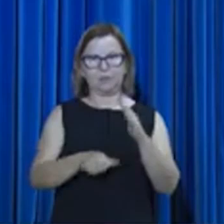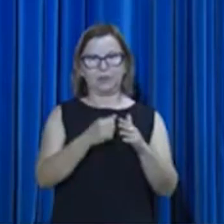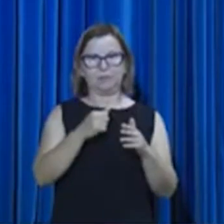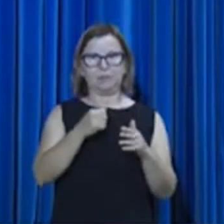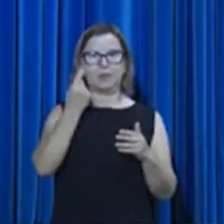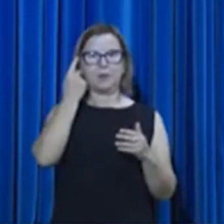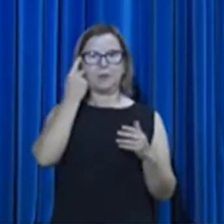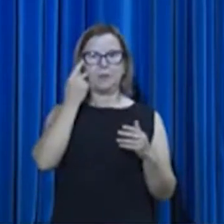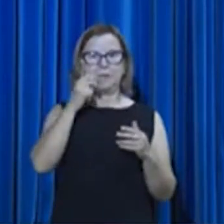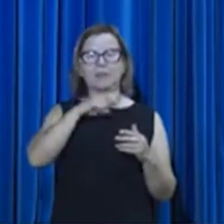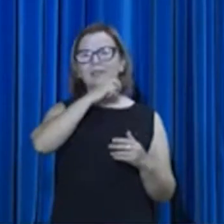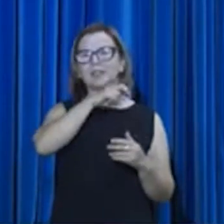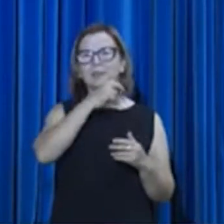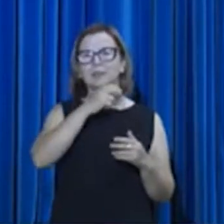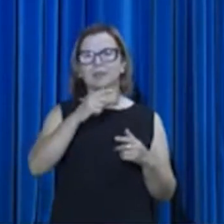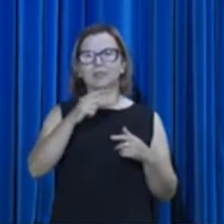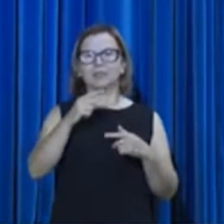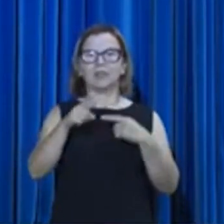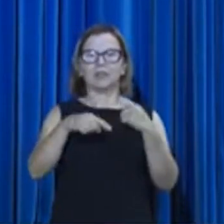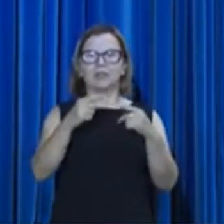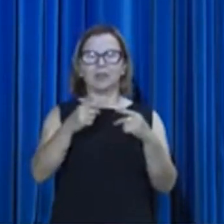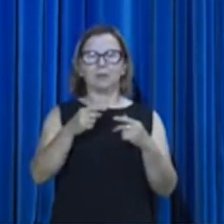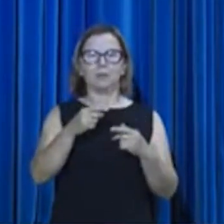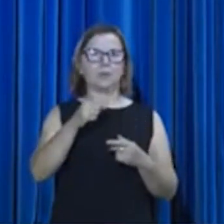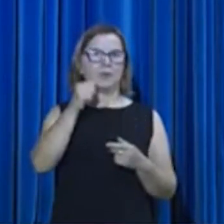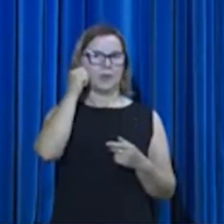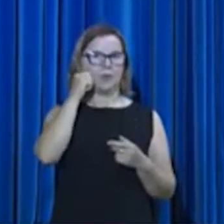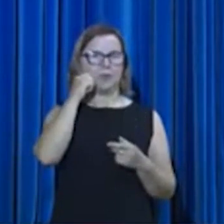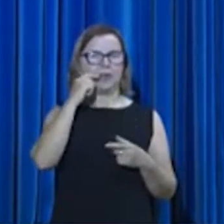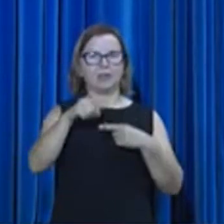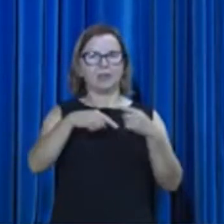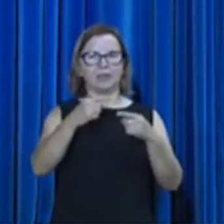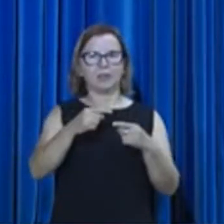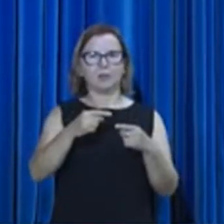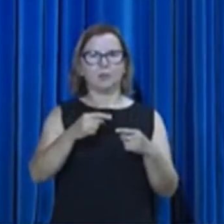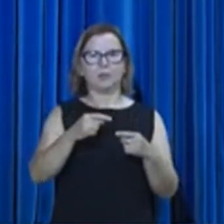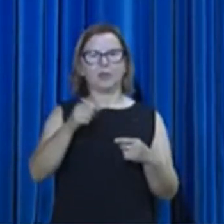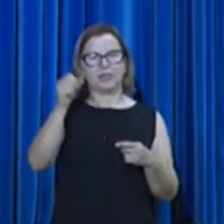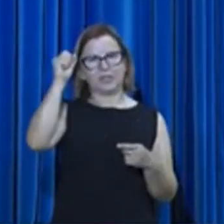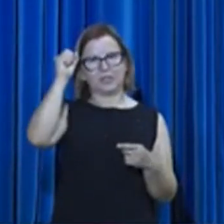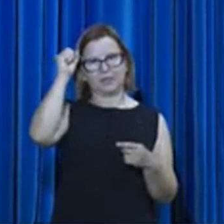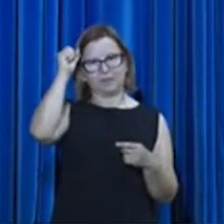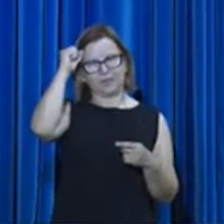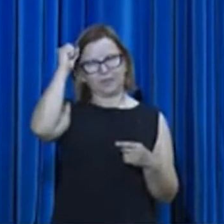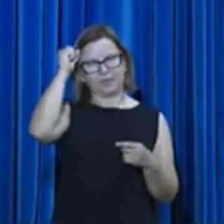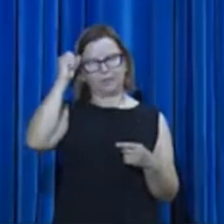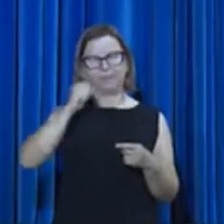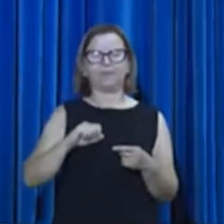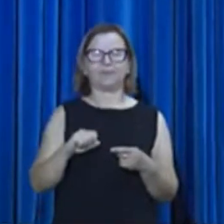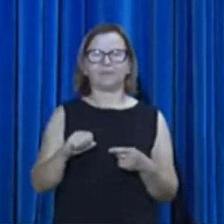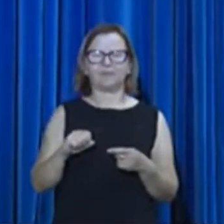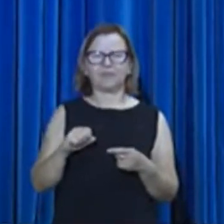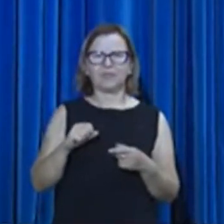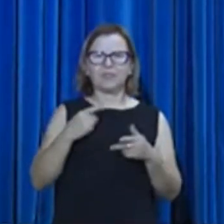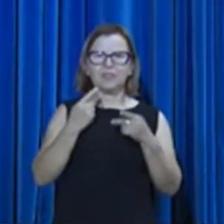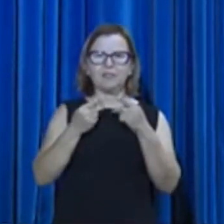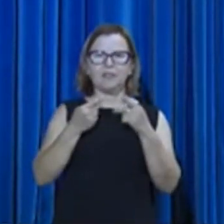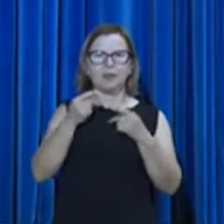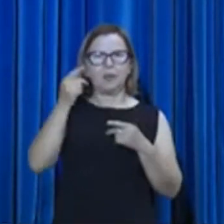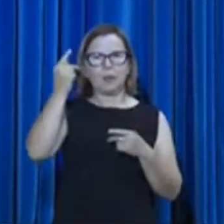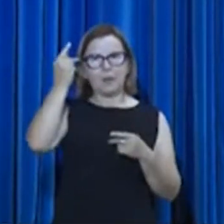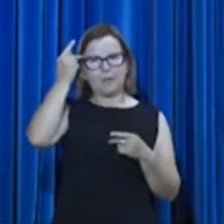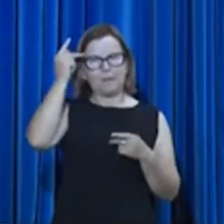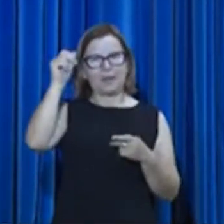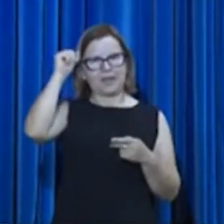por último sobre o homem. Ele disse: em fadigas obterás dela o sustento durante